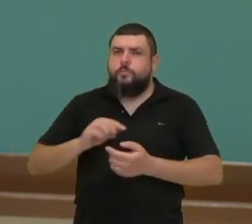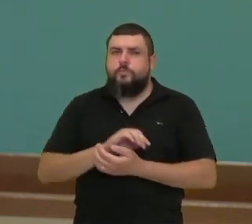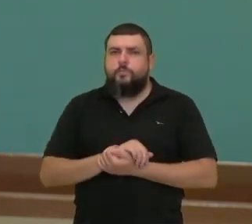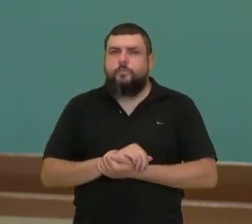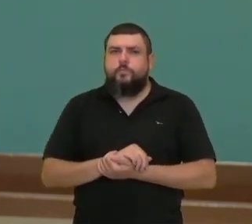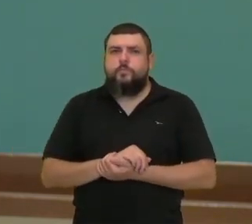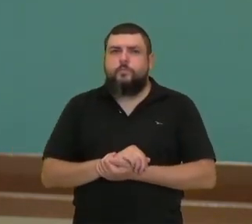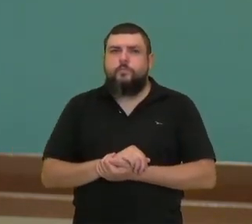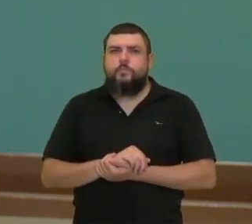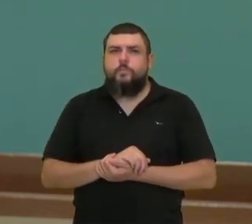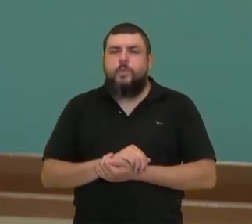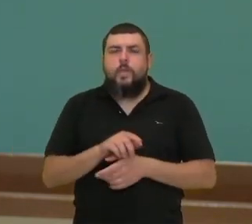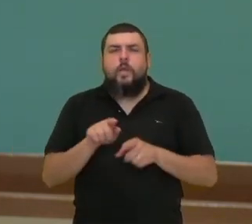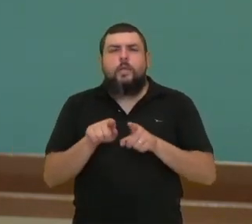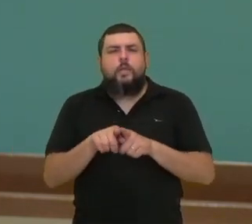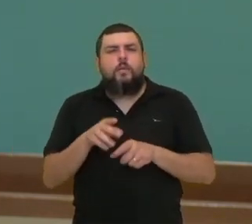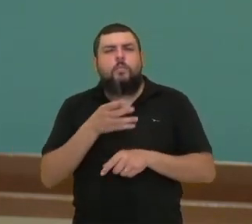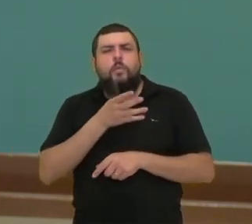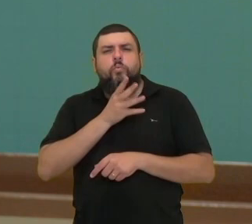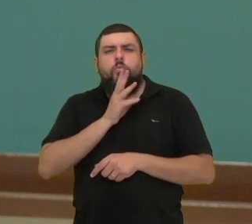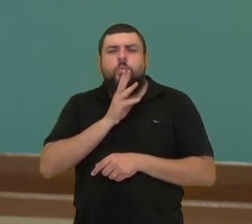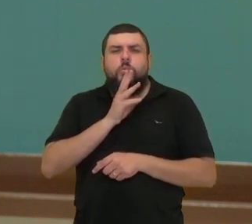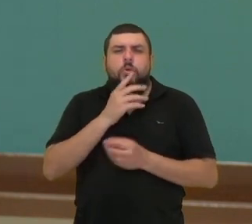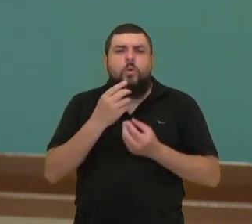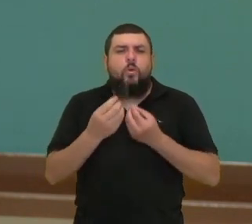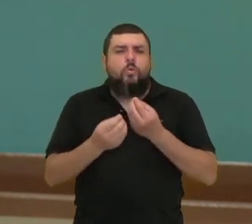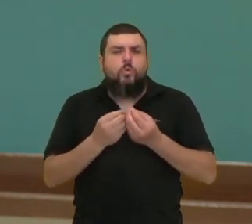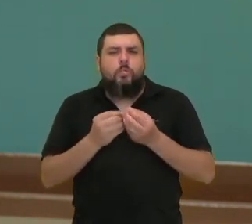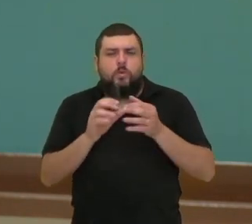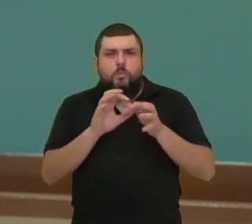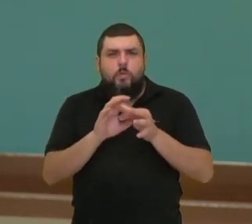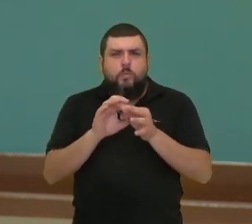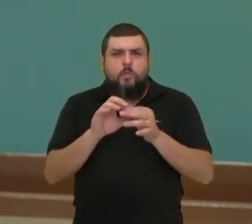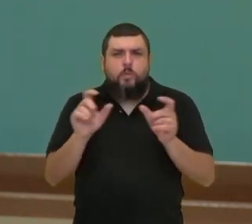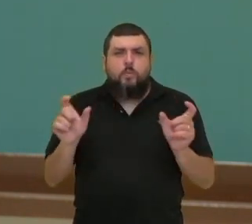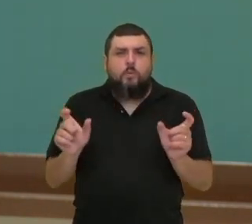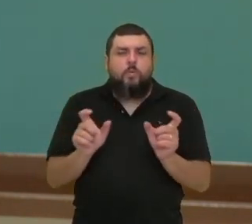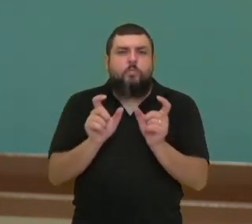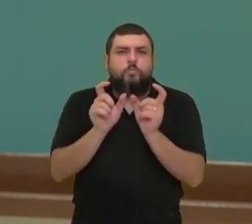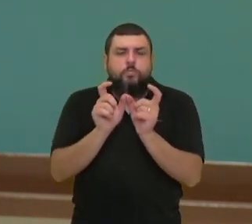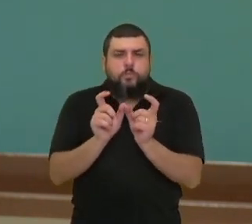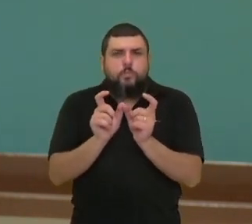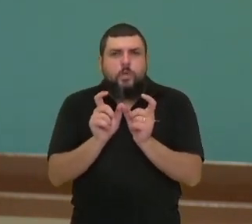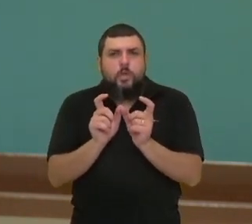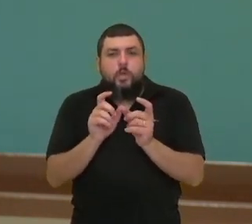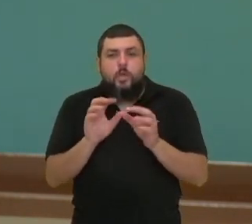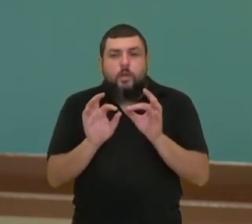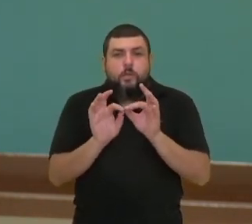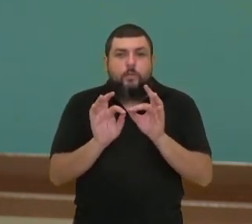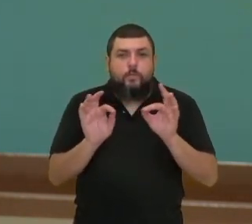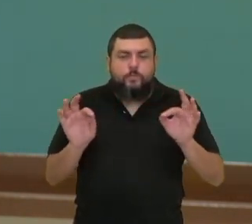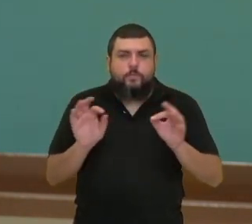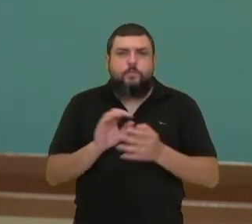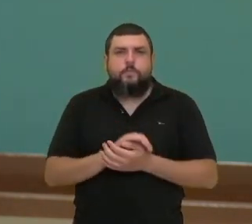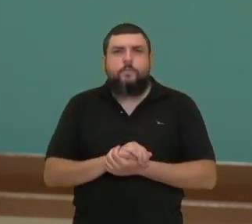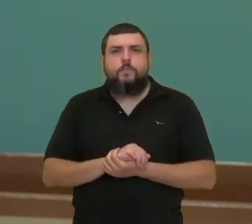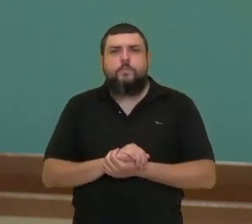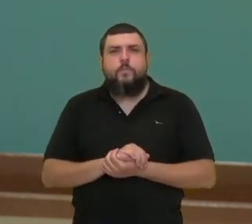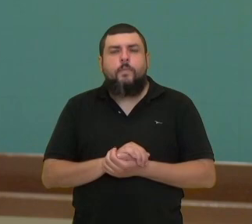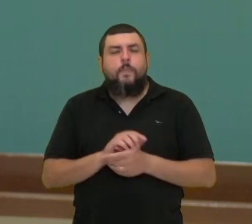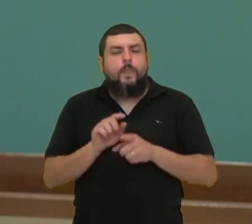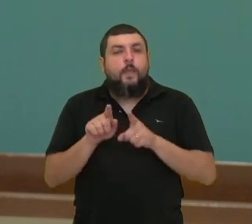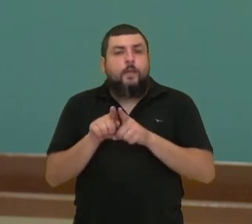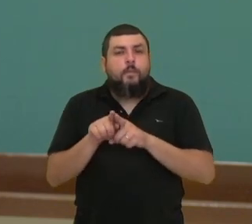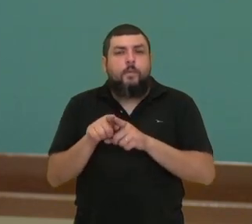Nós reconhecemos o efeito de sentido das conjunções ou locuções conjuntivas e produzimos